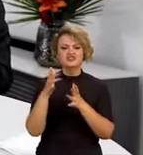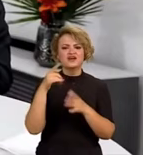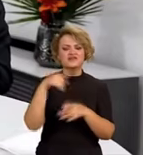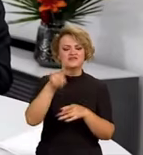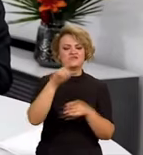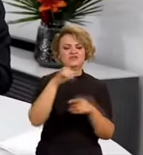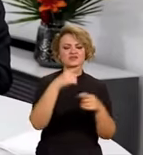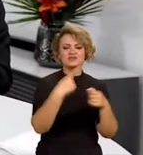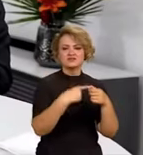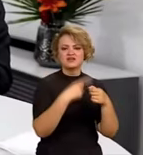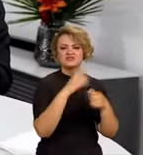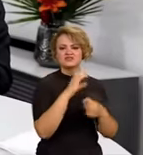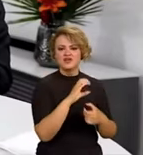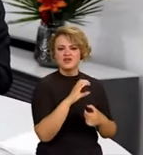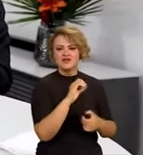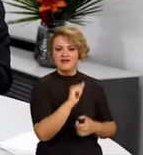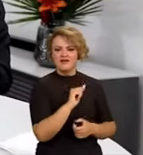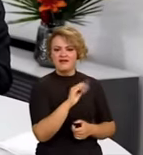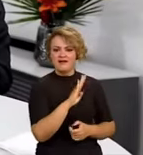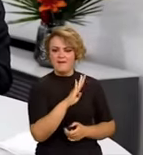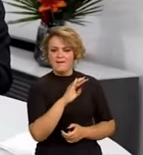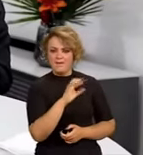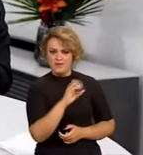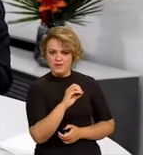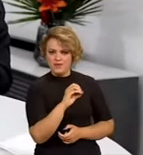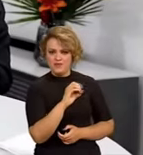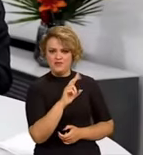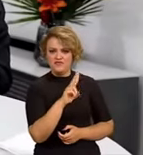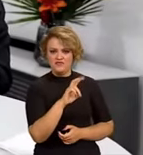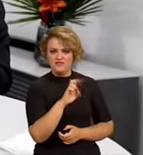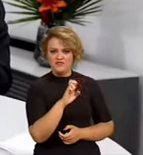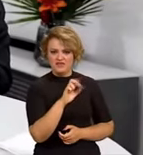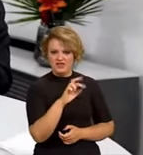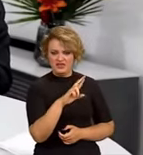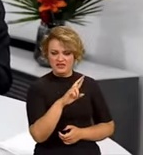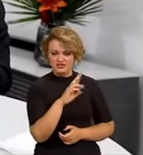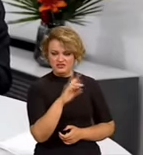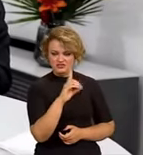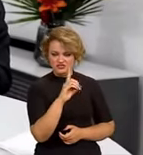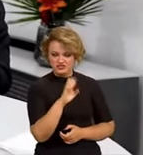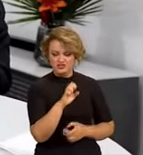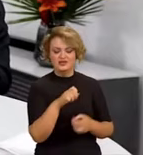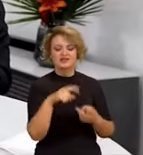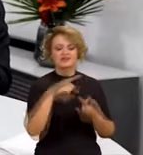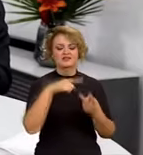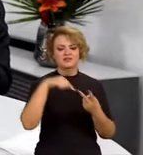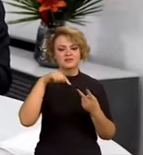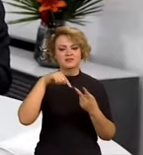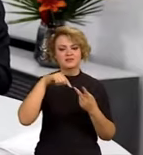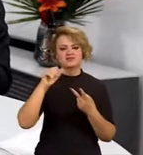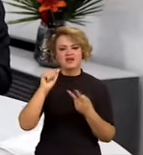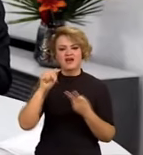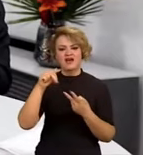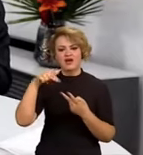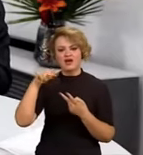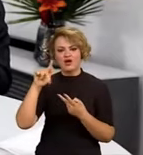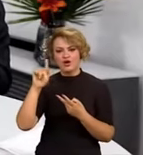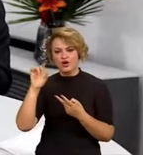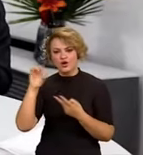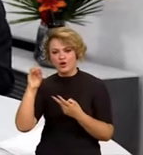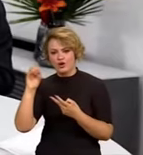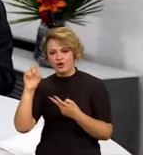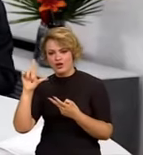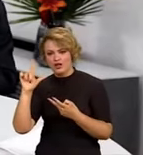também reforçou a importância do bloco como um organismo de cooperação e diálogo e defendeu a